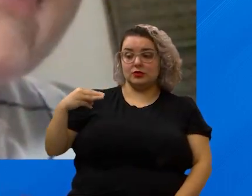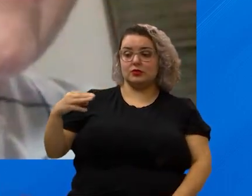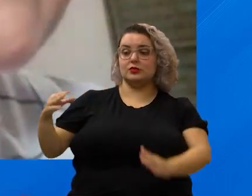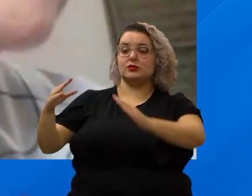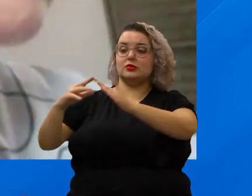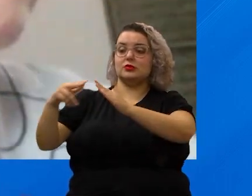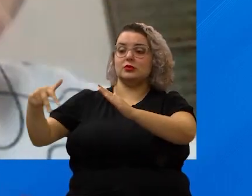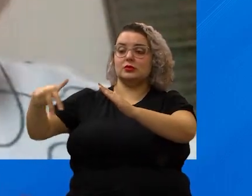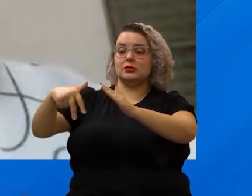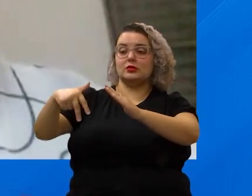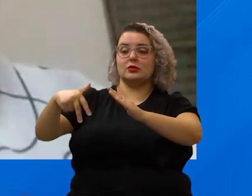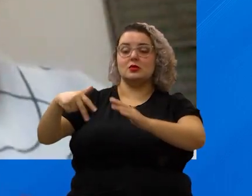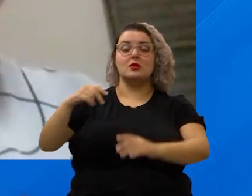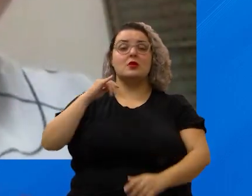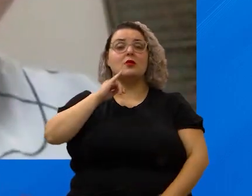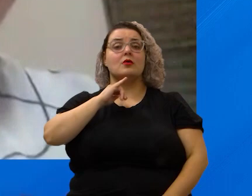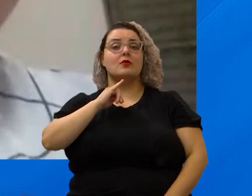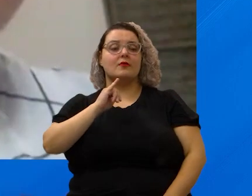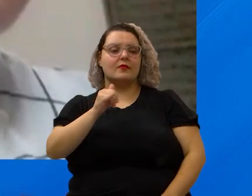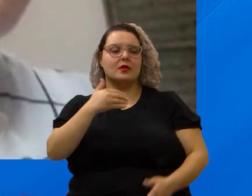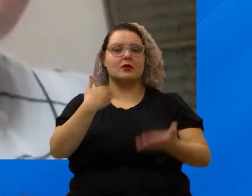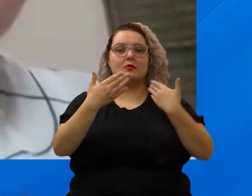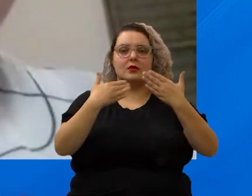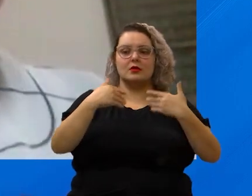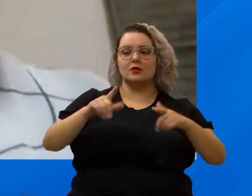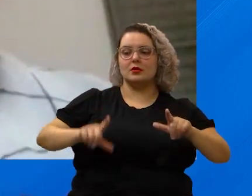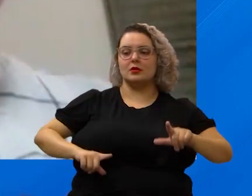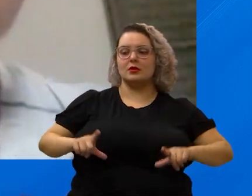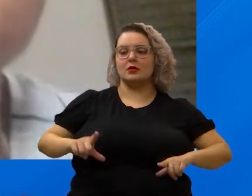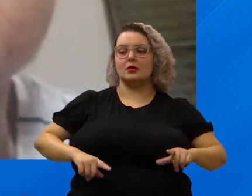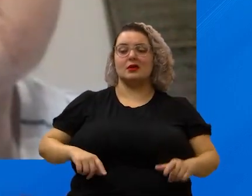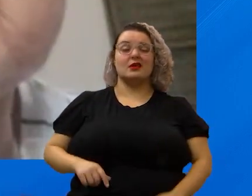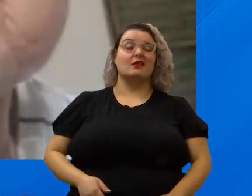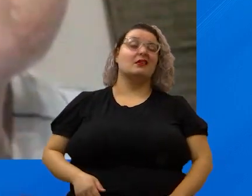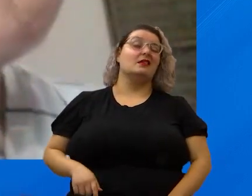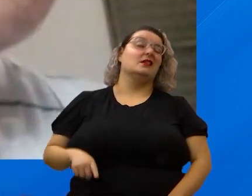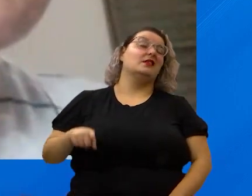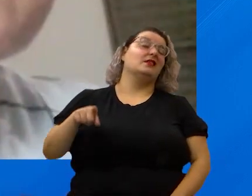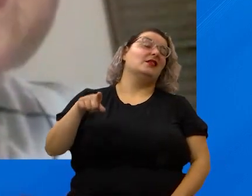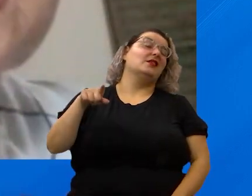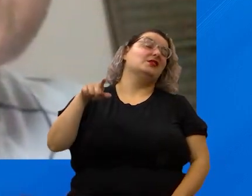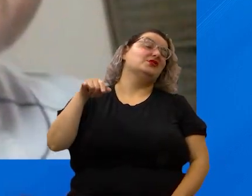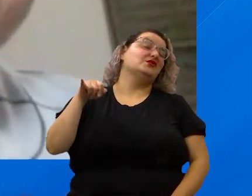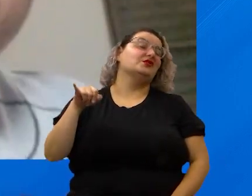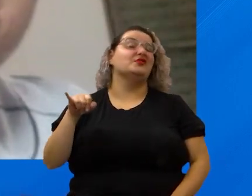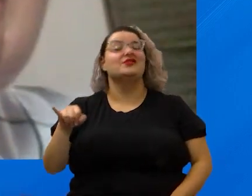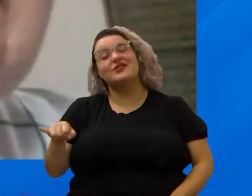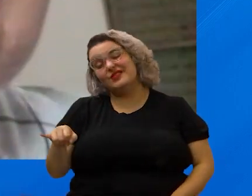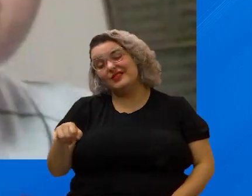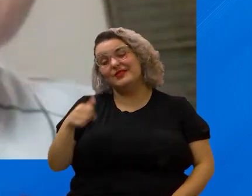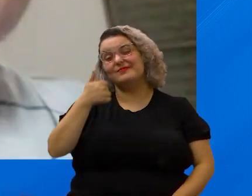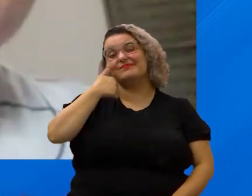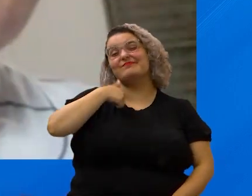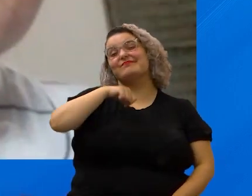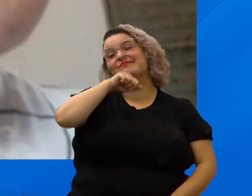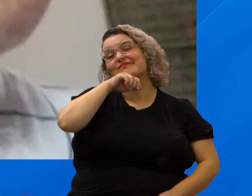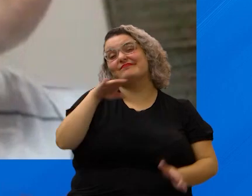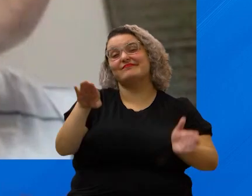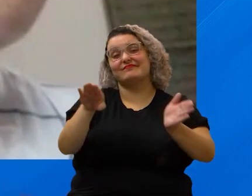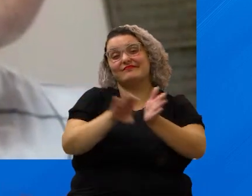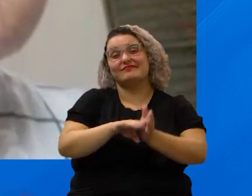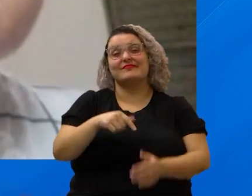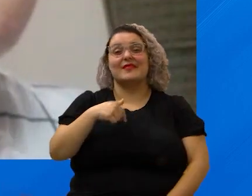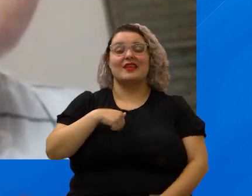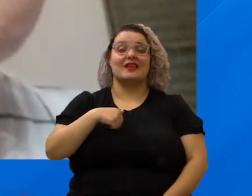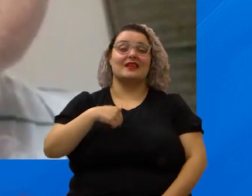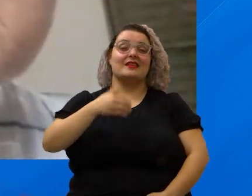dentro de casa, falando para os primos: "Xi, minha mãe chegou, eu vou ter